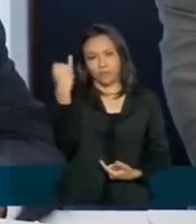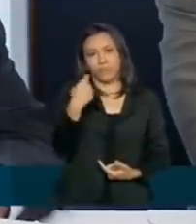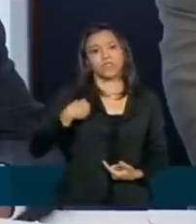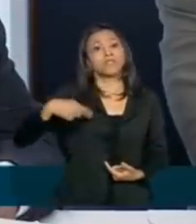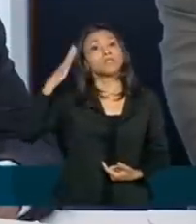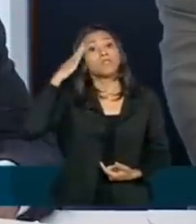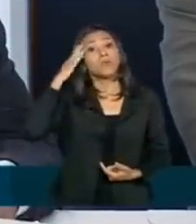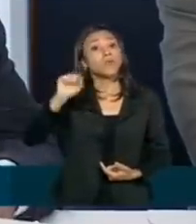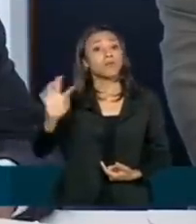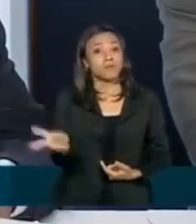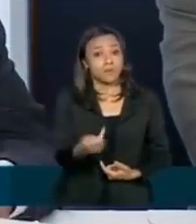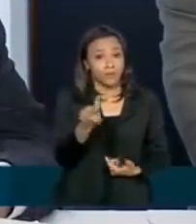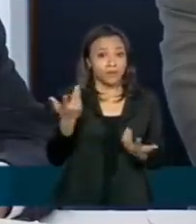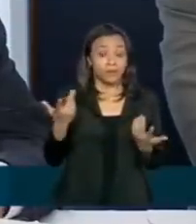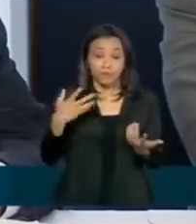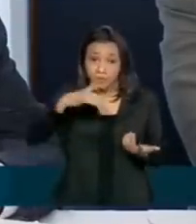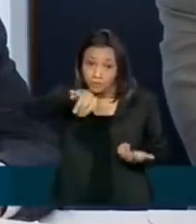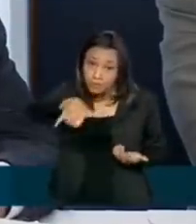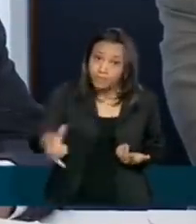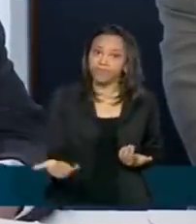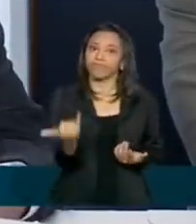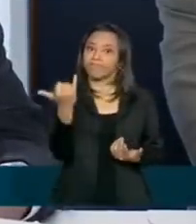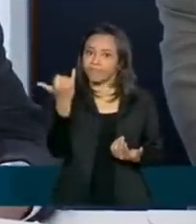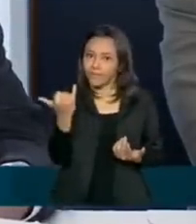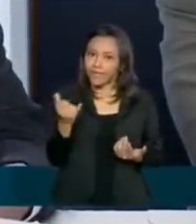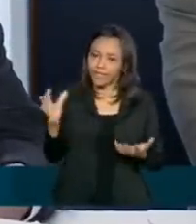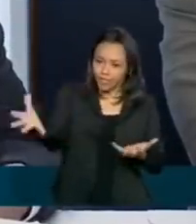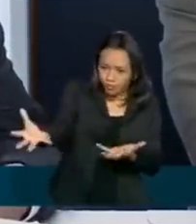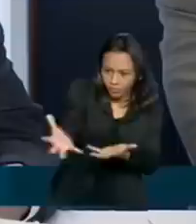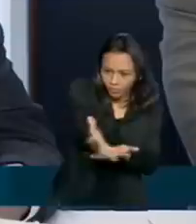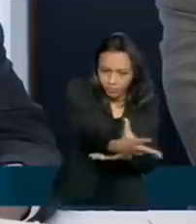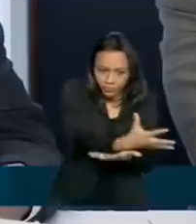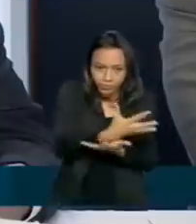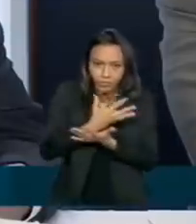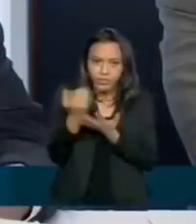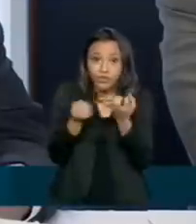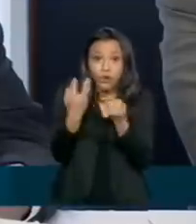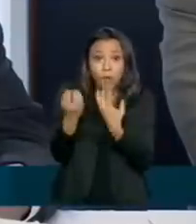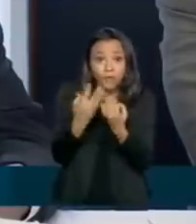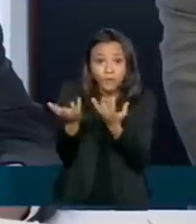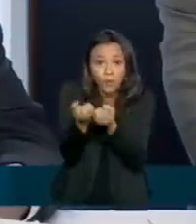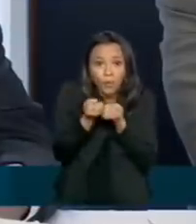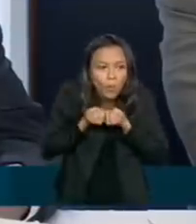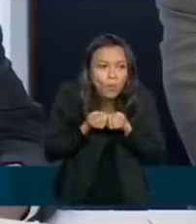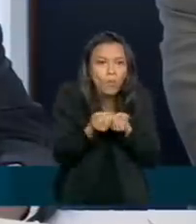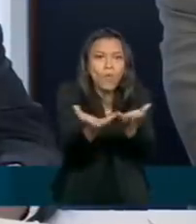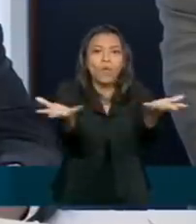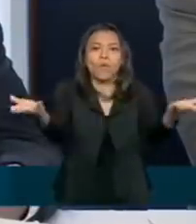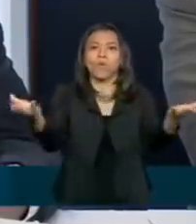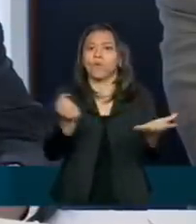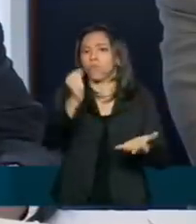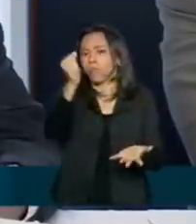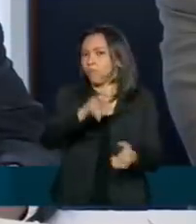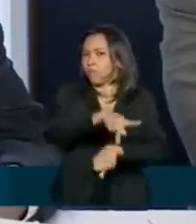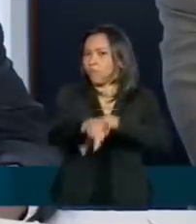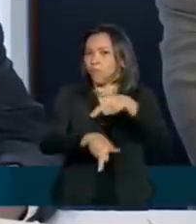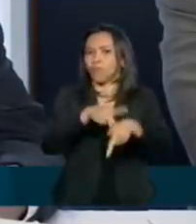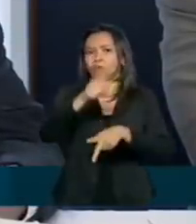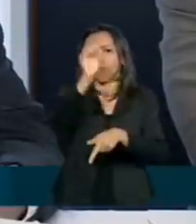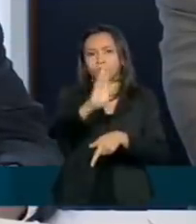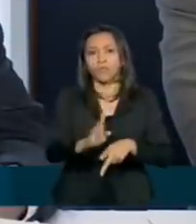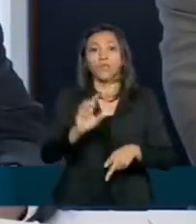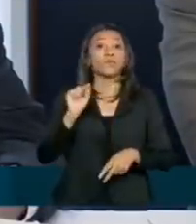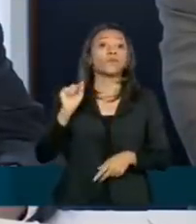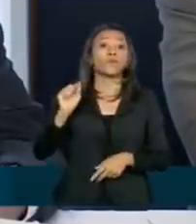noção. É uma oportunidade da gente divulgar isso também, mostrar para toda a população brasileira a